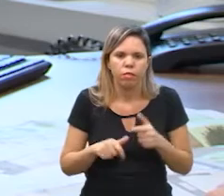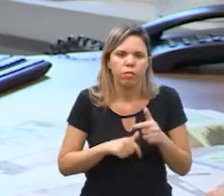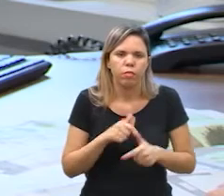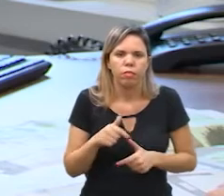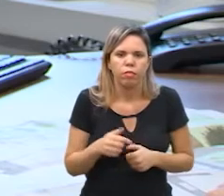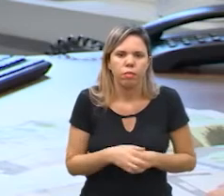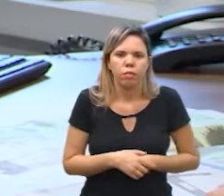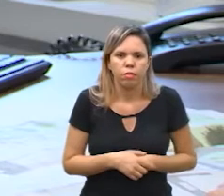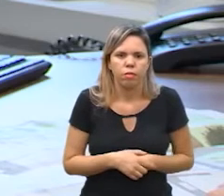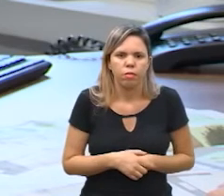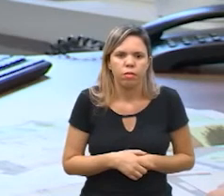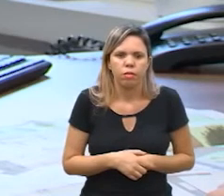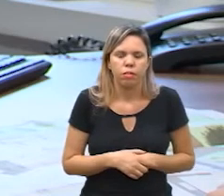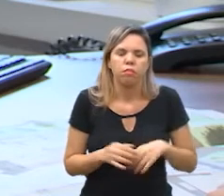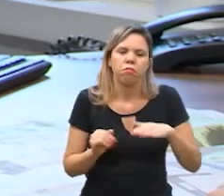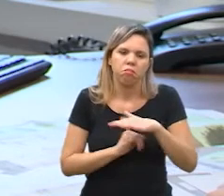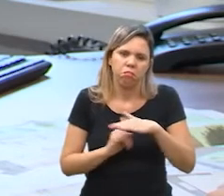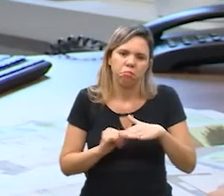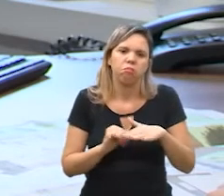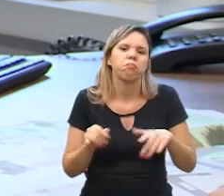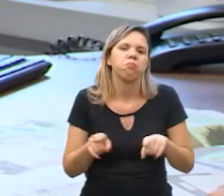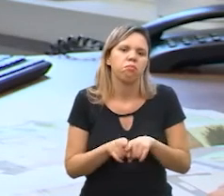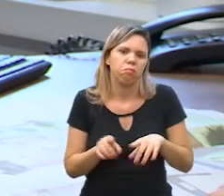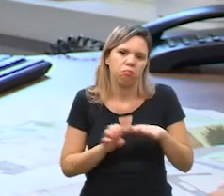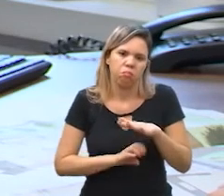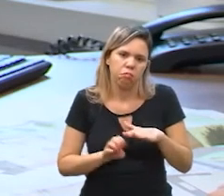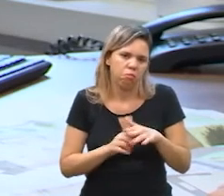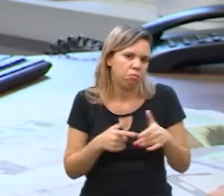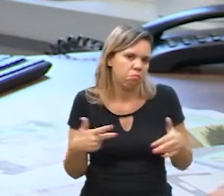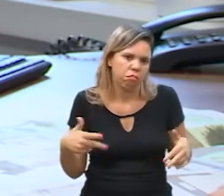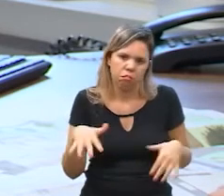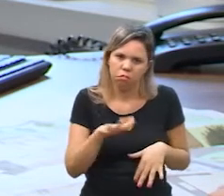trabalhar institucional, pode trabalhar na área